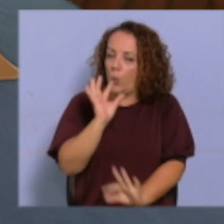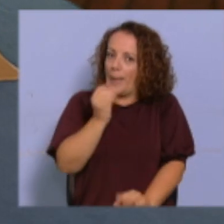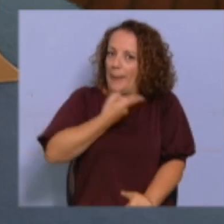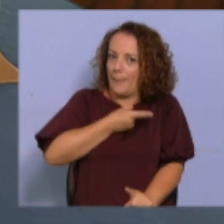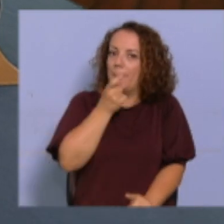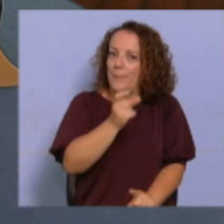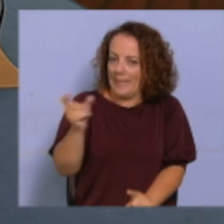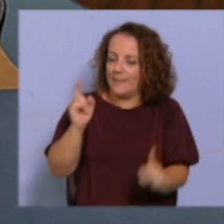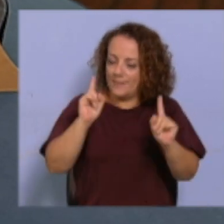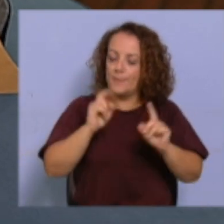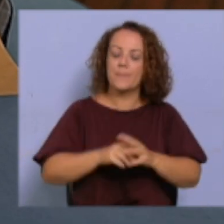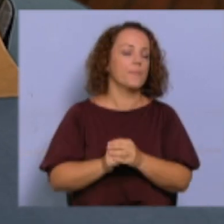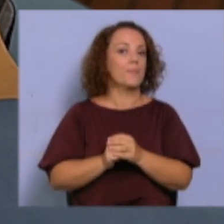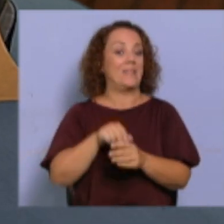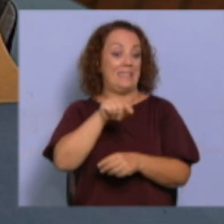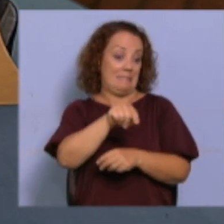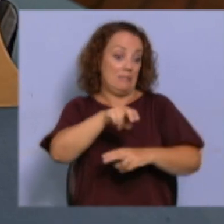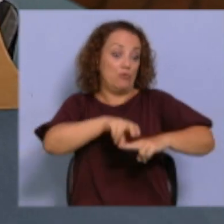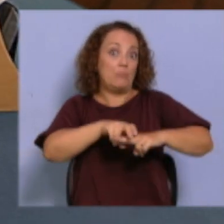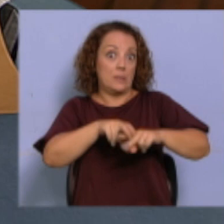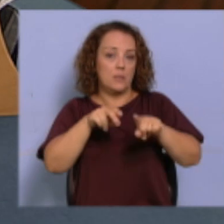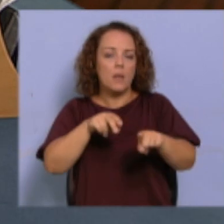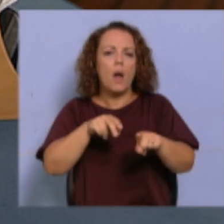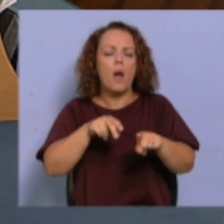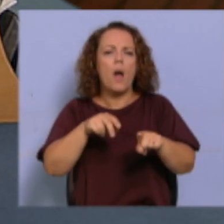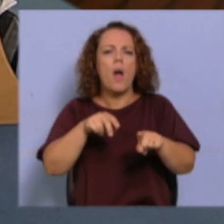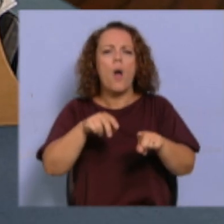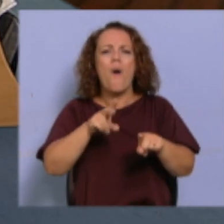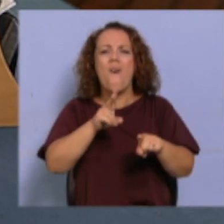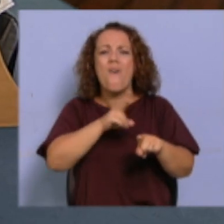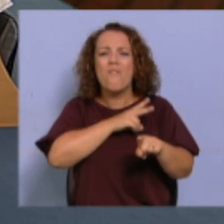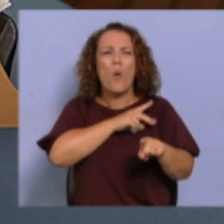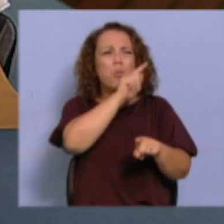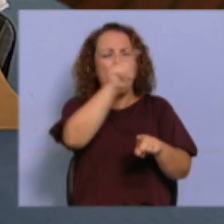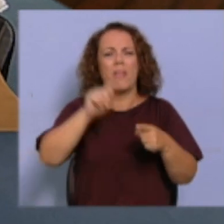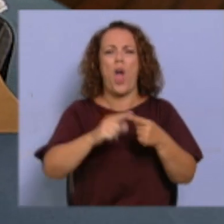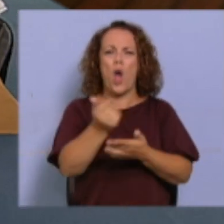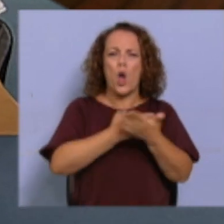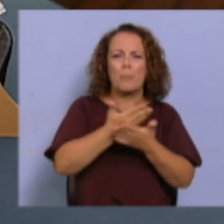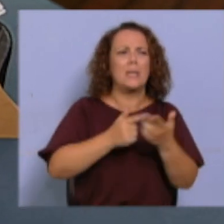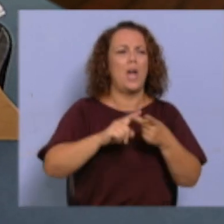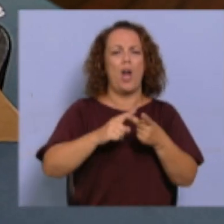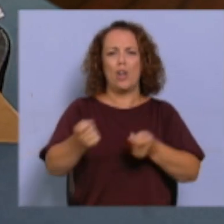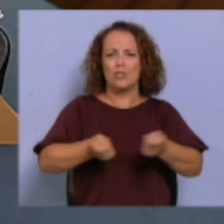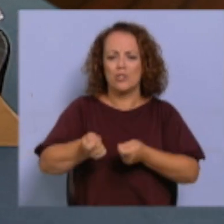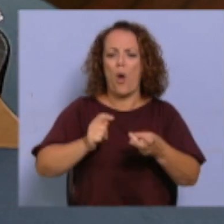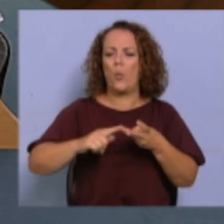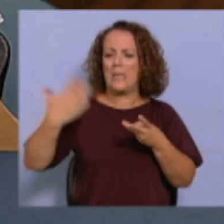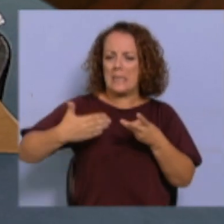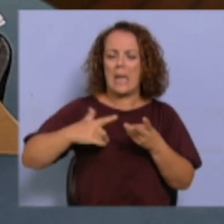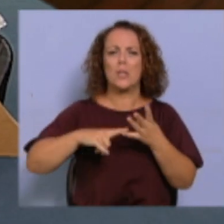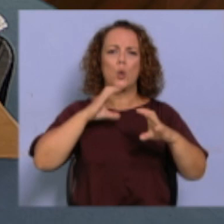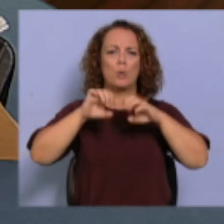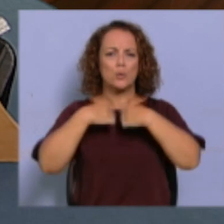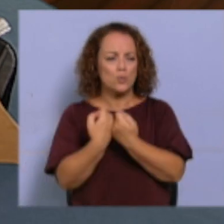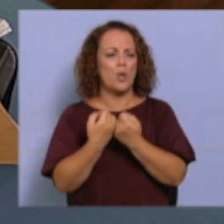Então, eu dou isto em todas as faculdades, economia, gestão, direito, comunicação social,